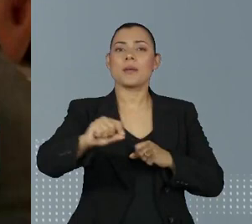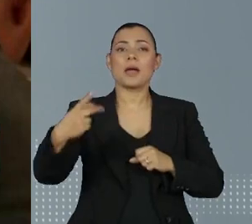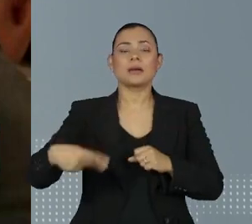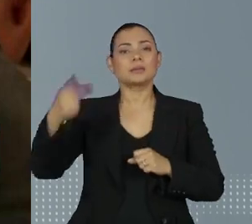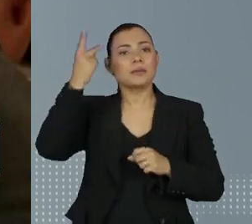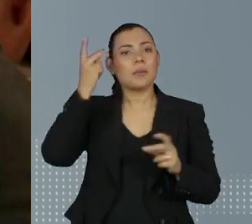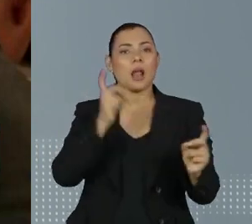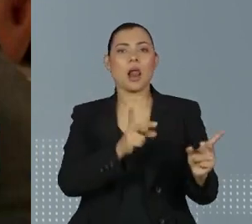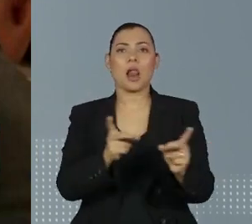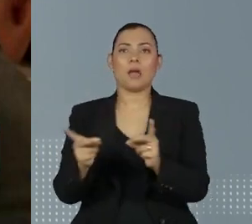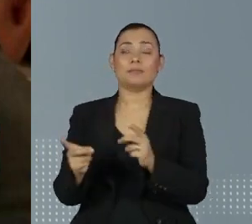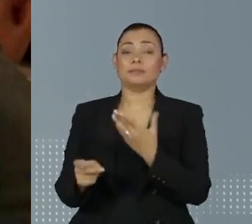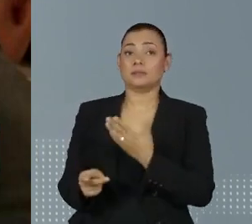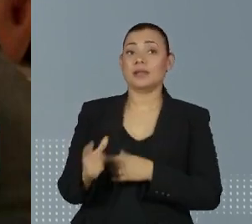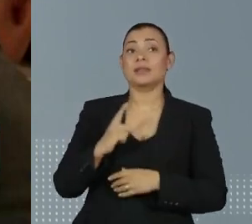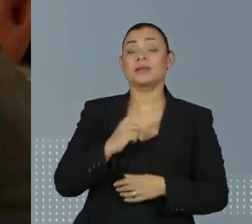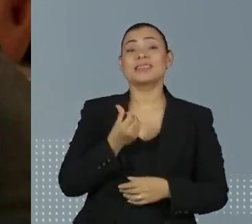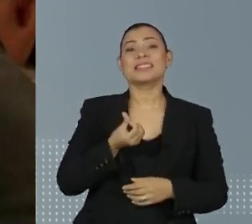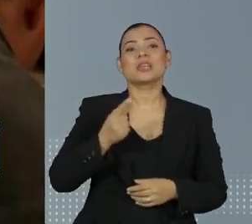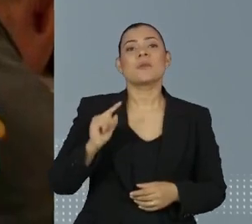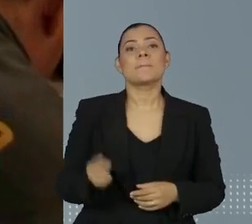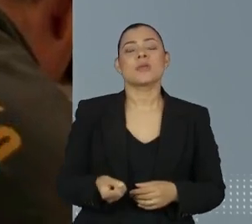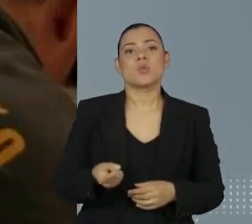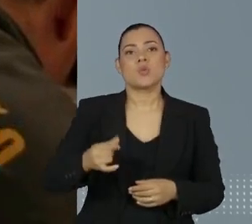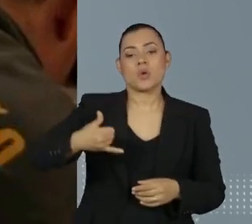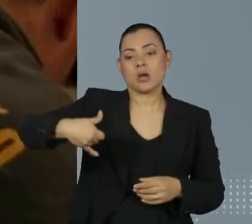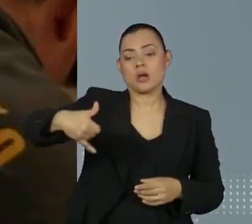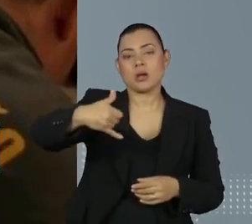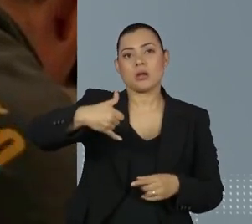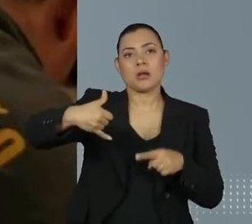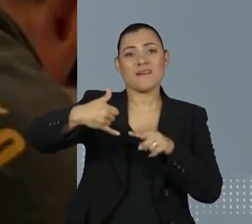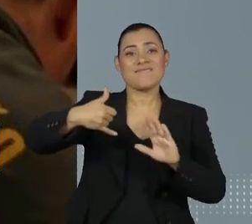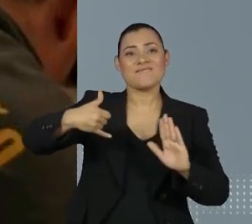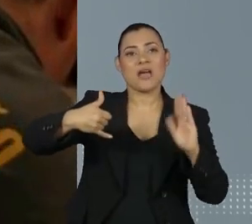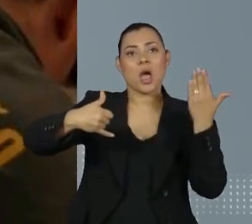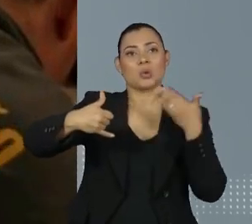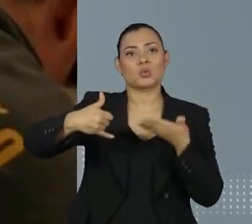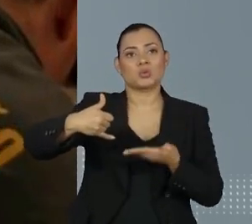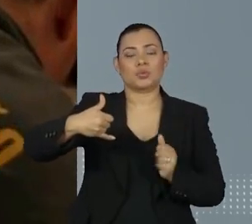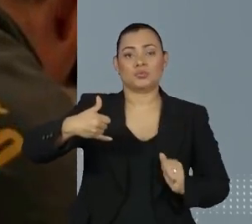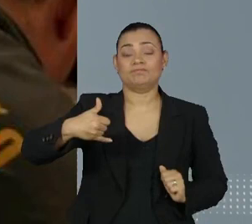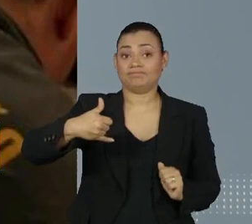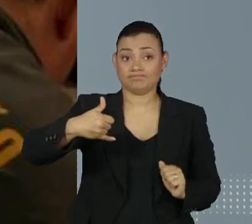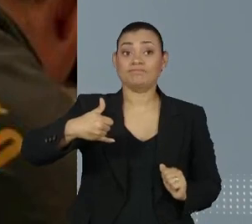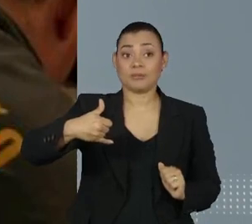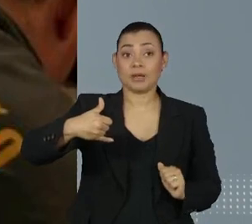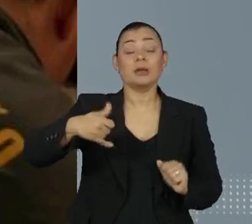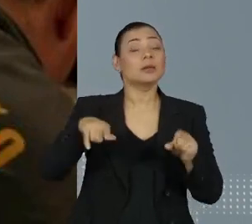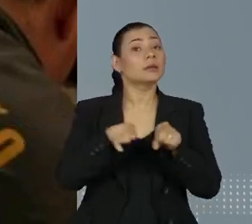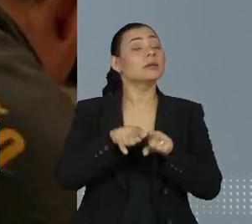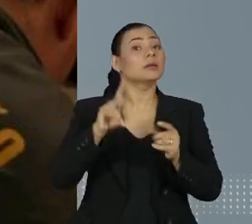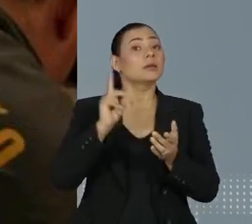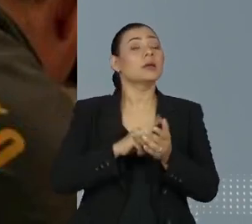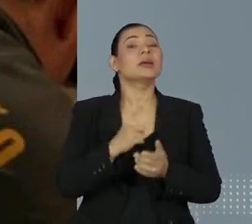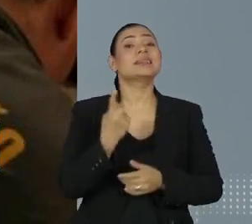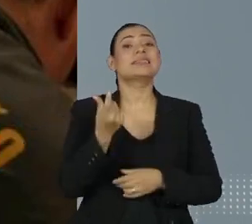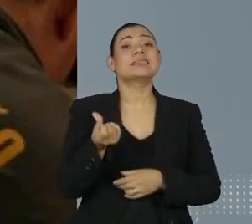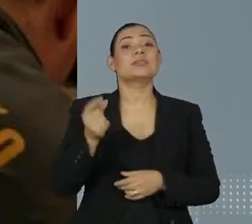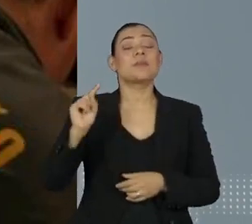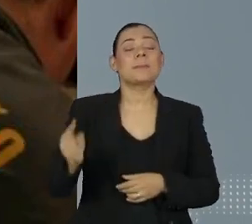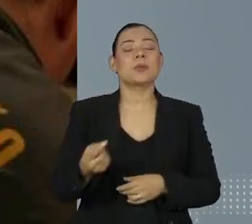Paulo foram apreendidas 6.000 garrafas de azeite de oliva falsificado a operação também descartou